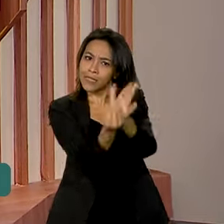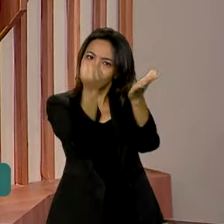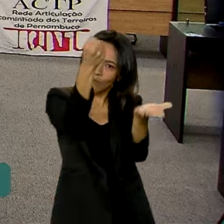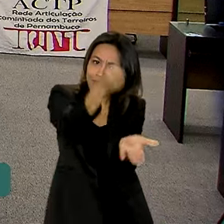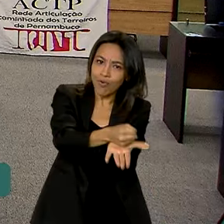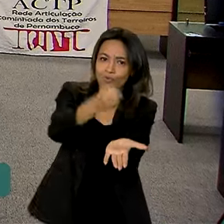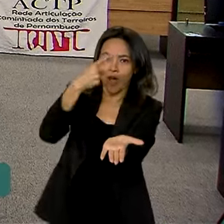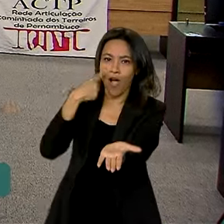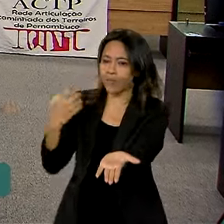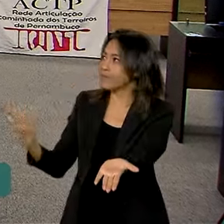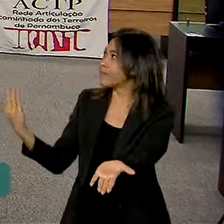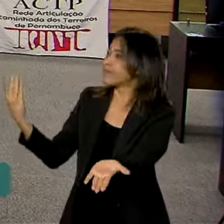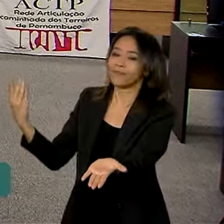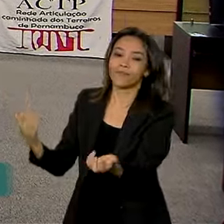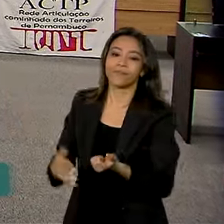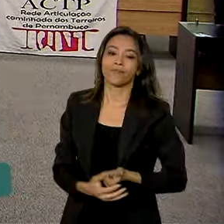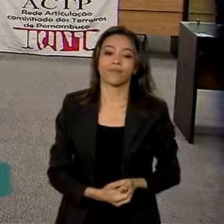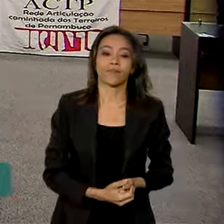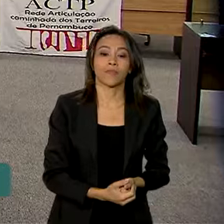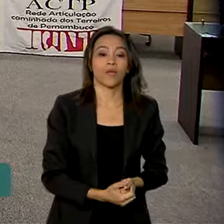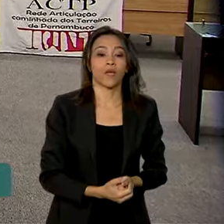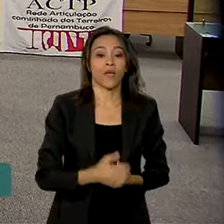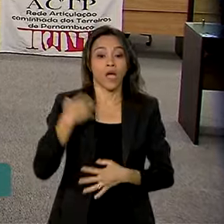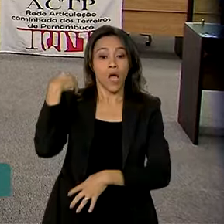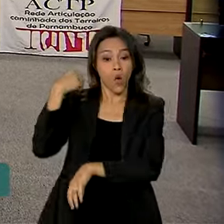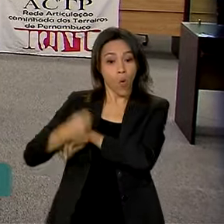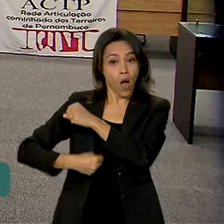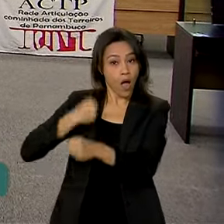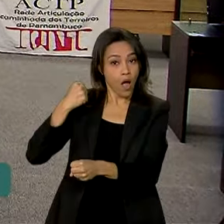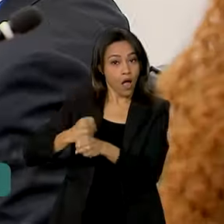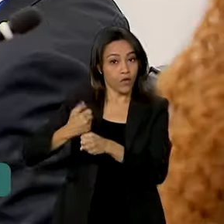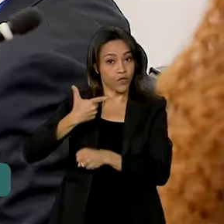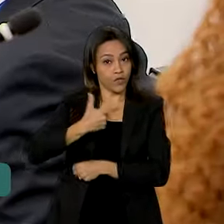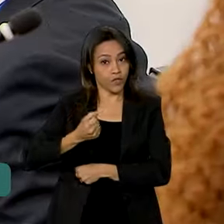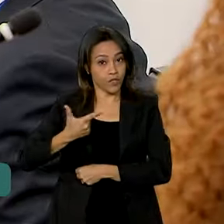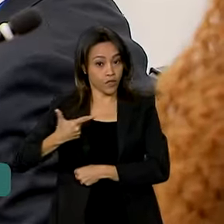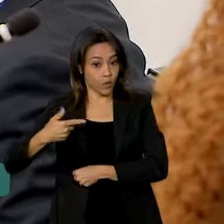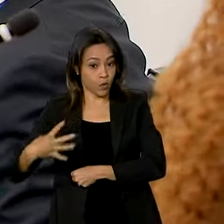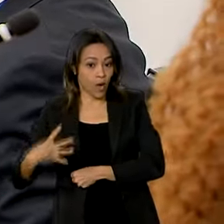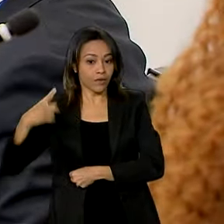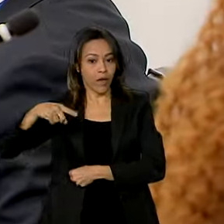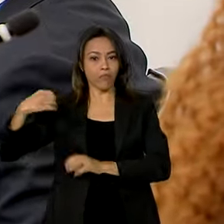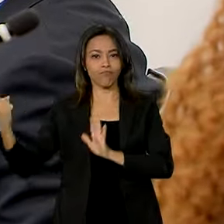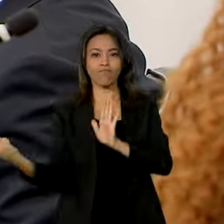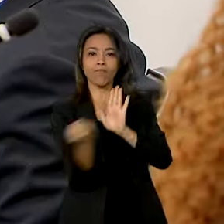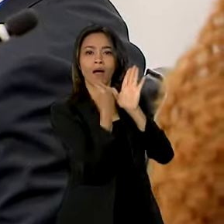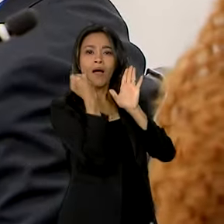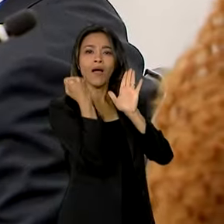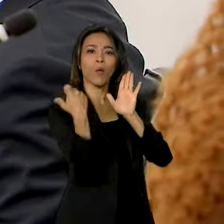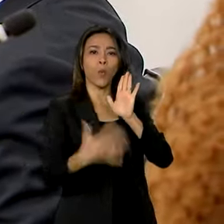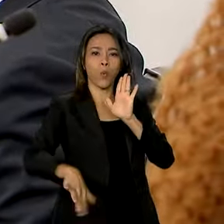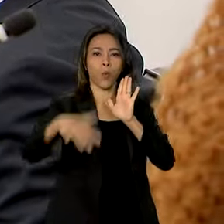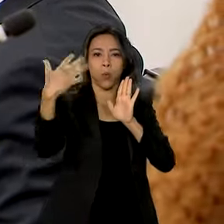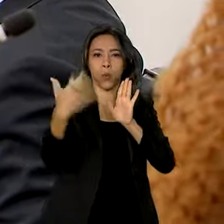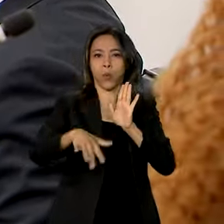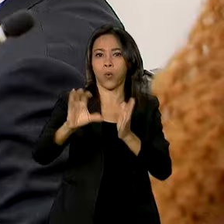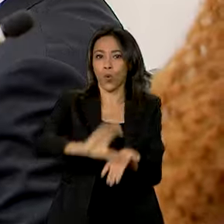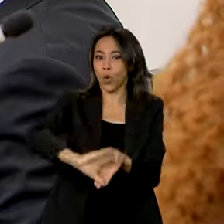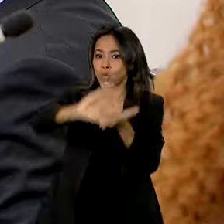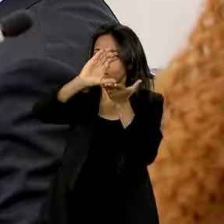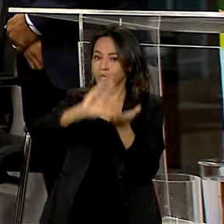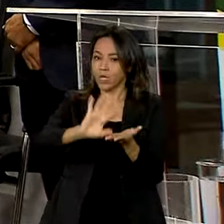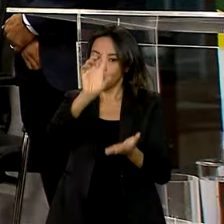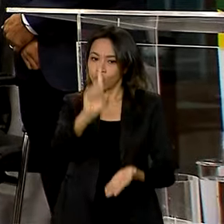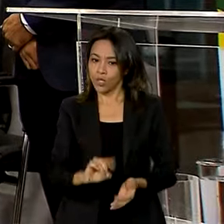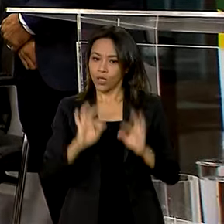alusivos. O ano de 2024 é um marco para o Conselho Nacional dos Direitos Humanos, o